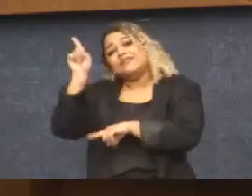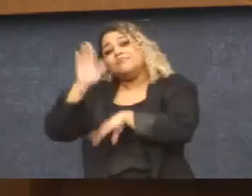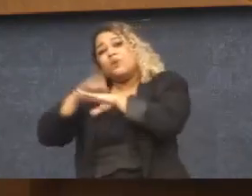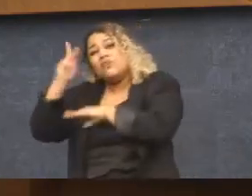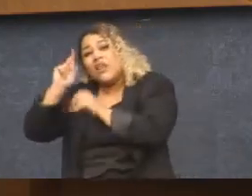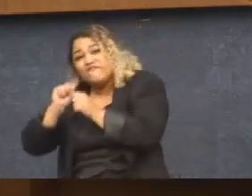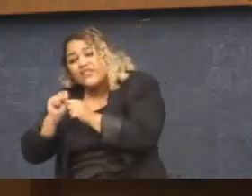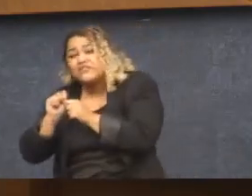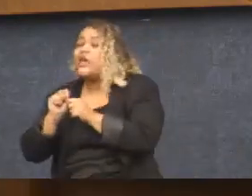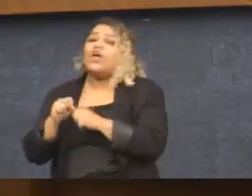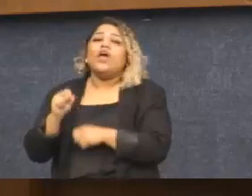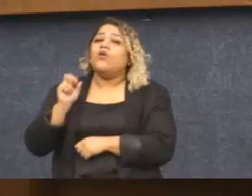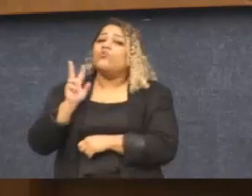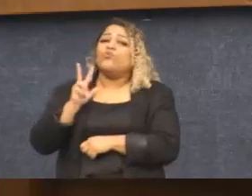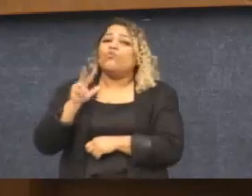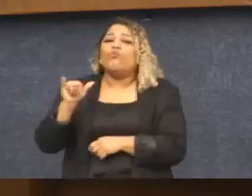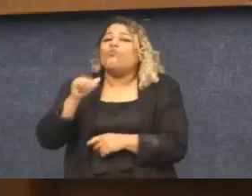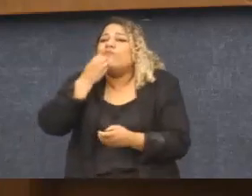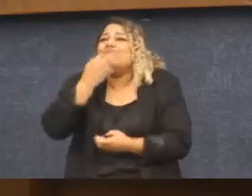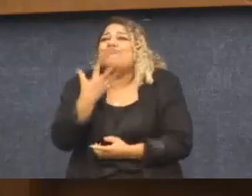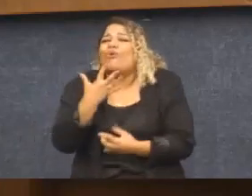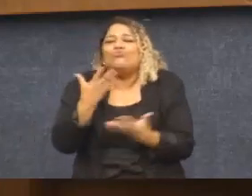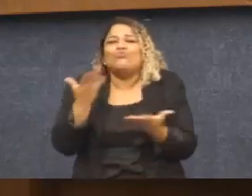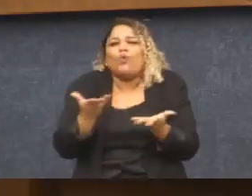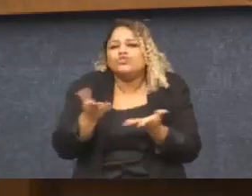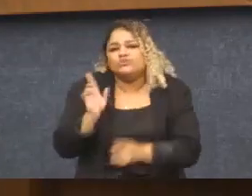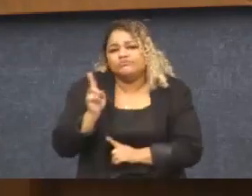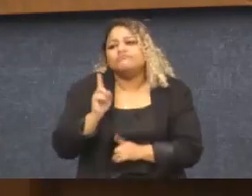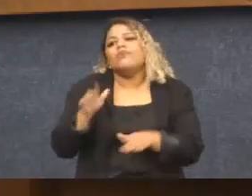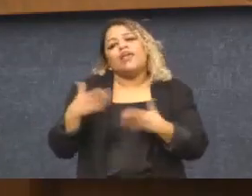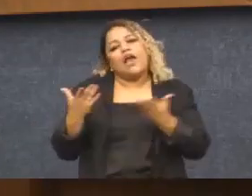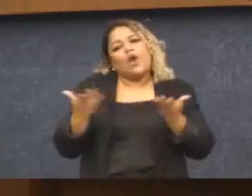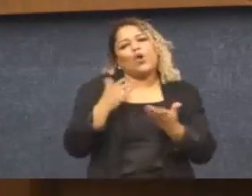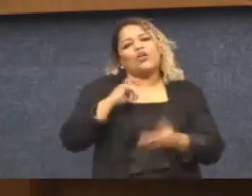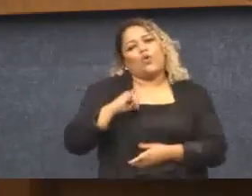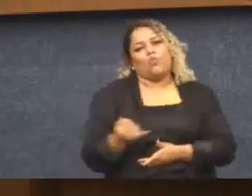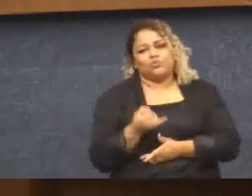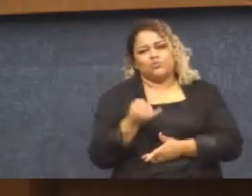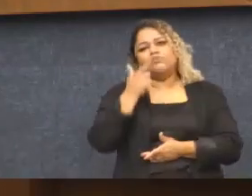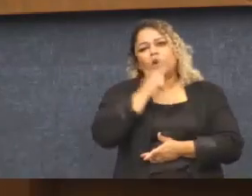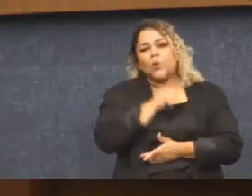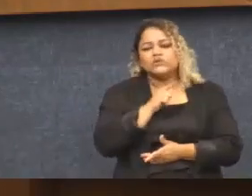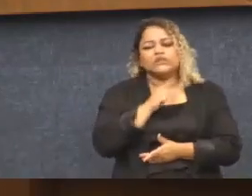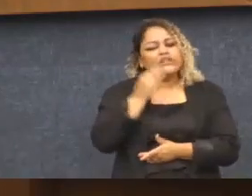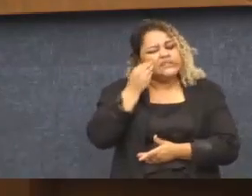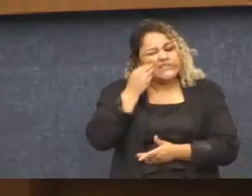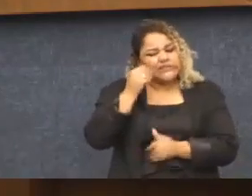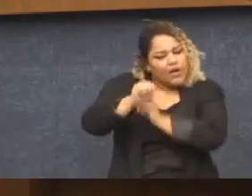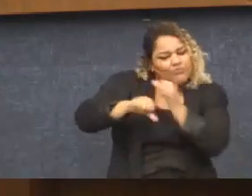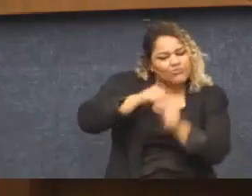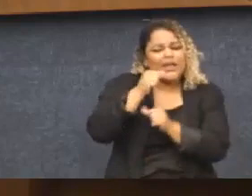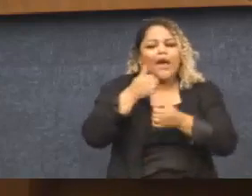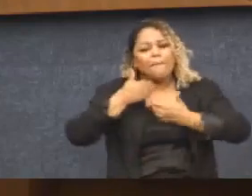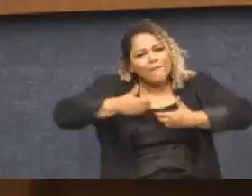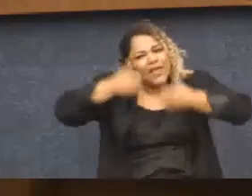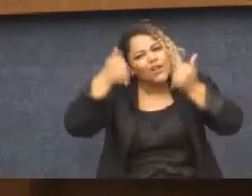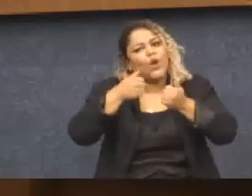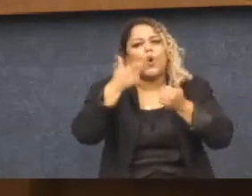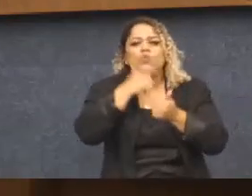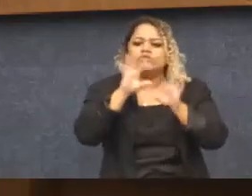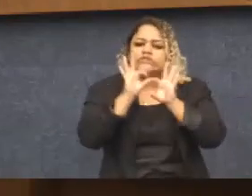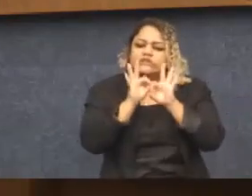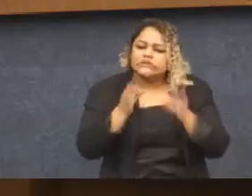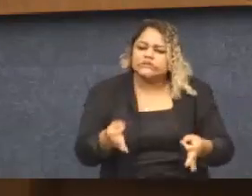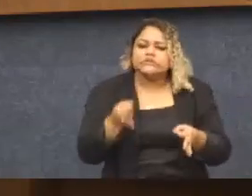tem a oportunidade de melhorar, tornar o processo eficiente, simplificado, para atrair negócios para Belo Horizonte, para dar uma sinalização